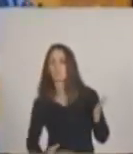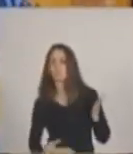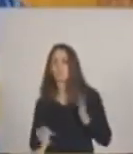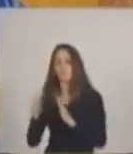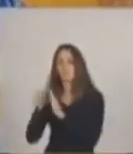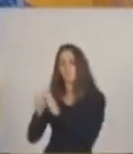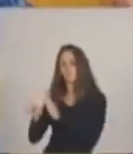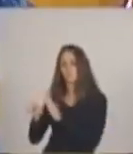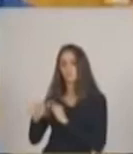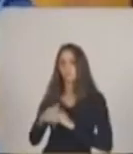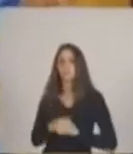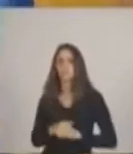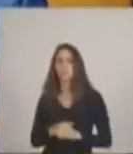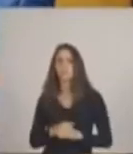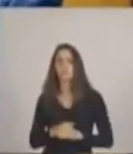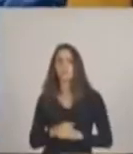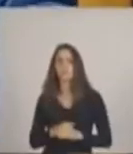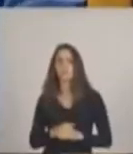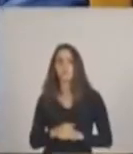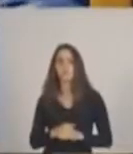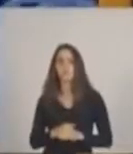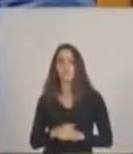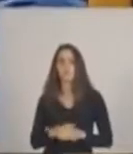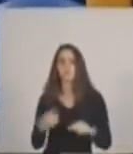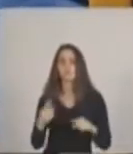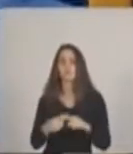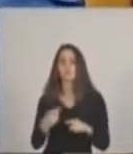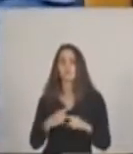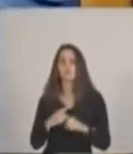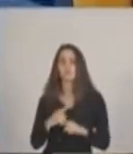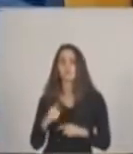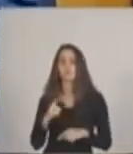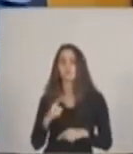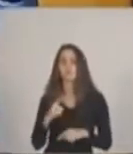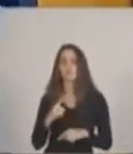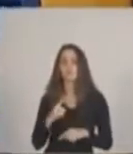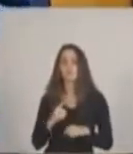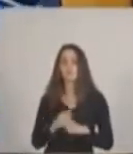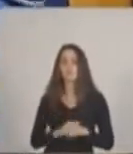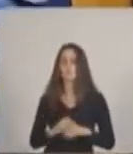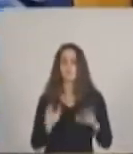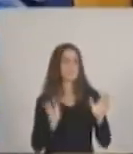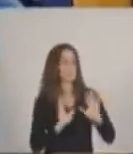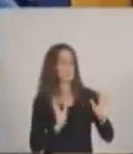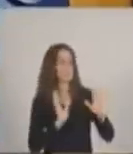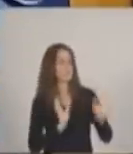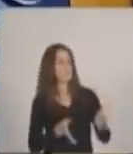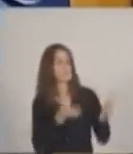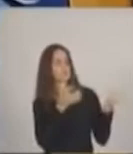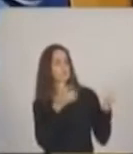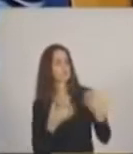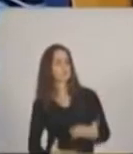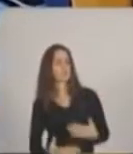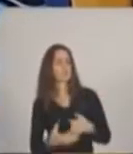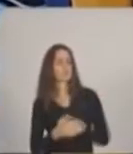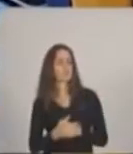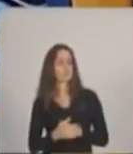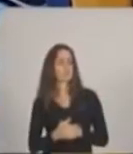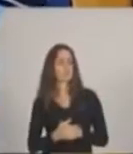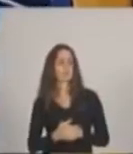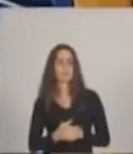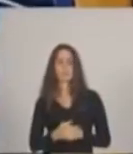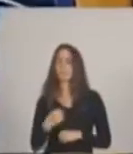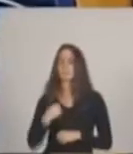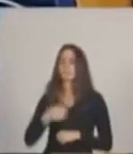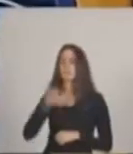Não? Ok. Não, só porque como há uma inconsistência... Deputado Vandinho Leite, pela ordem, tá? Vou só aceitar pela